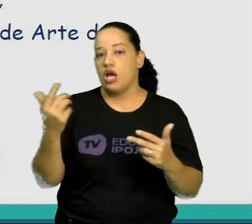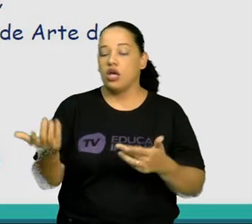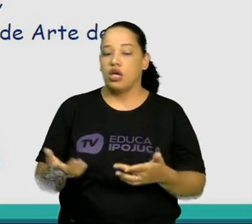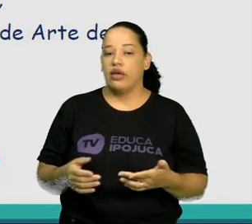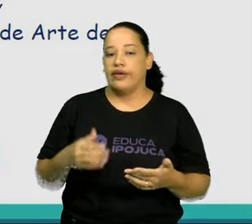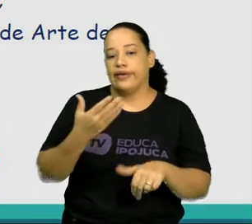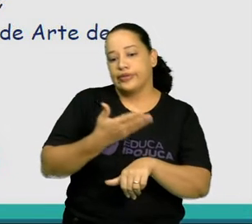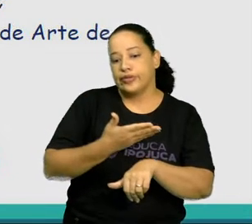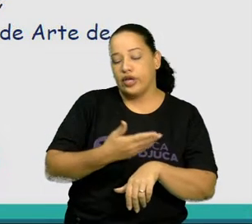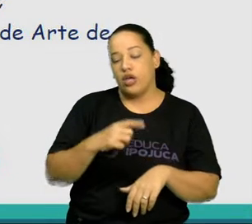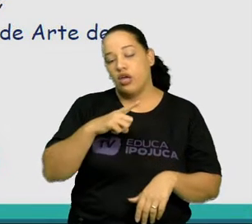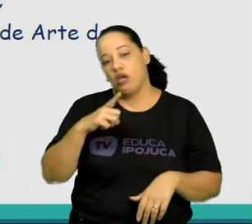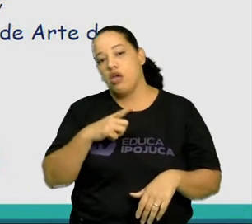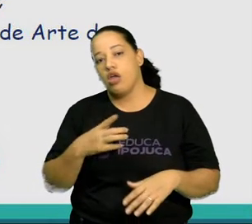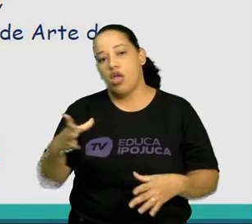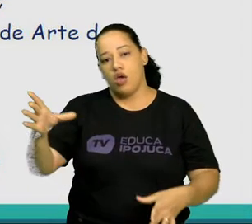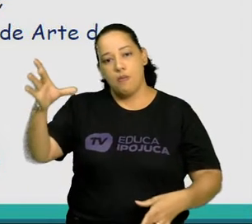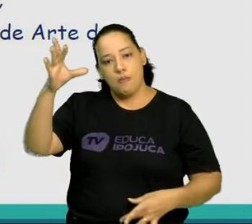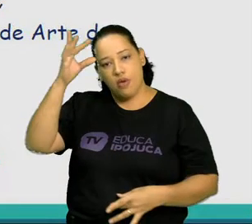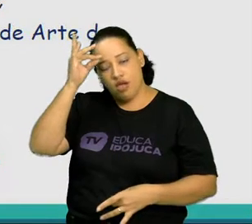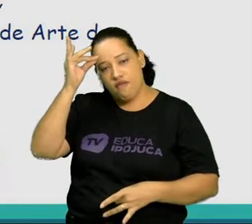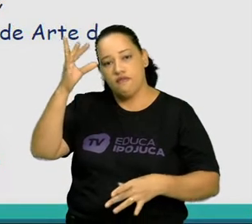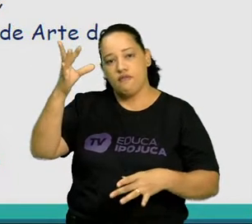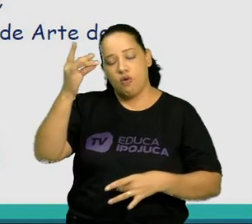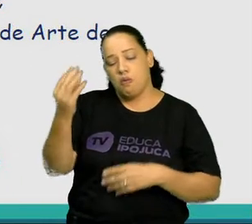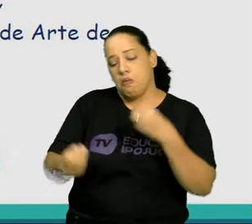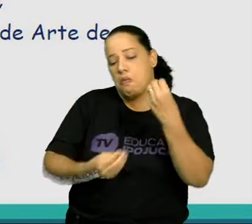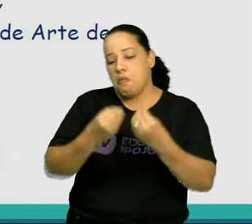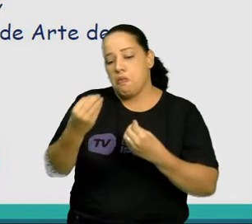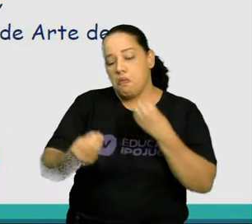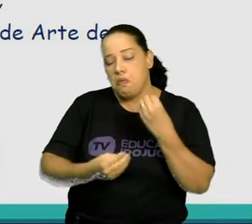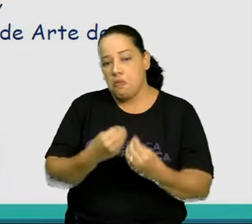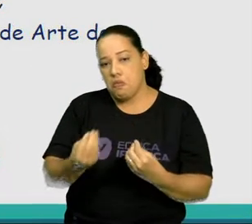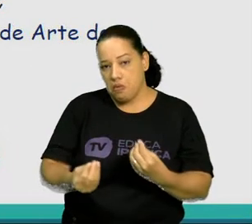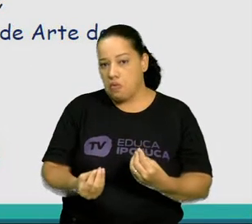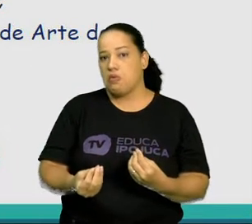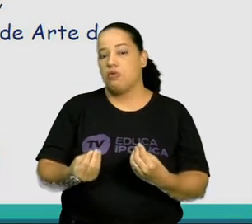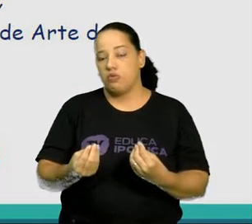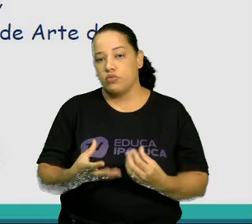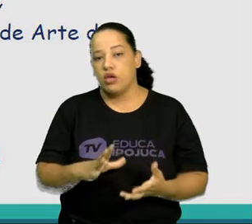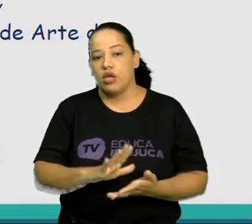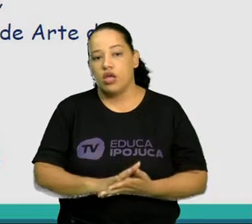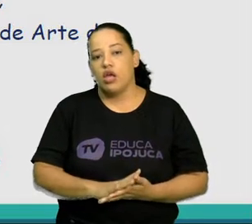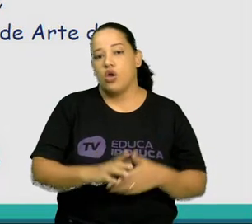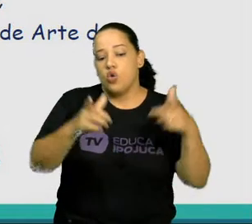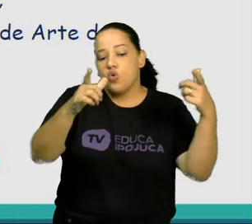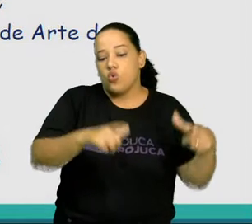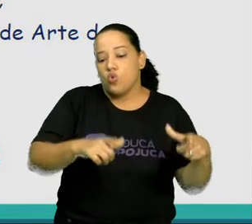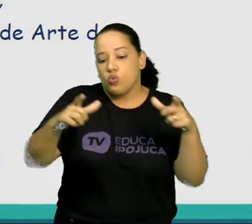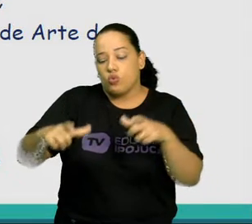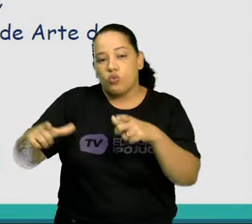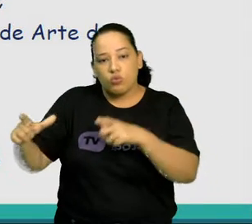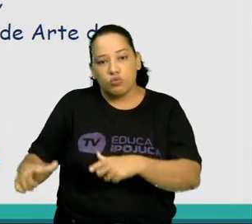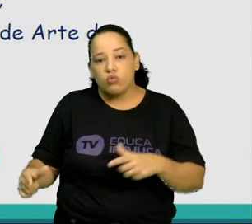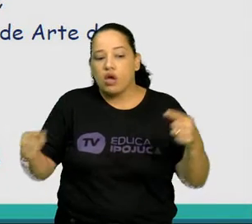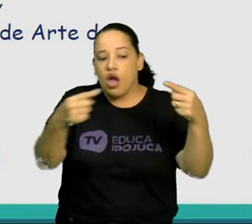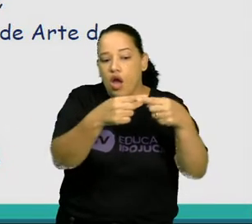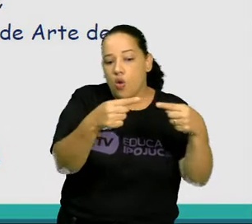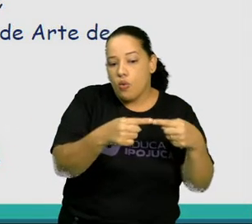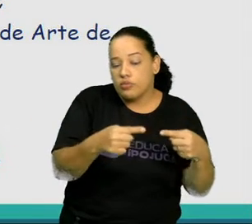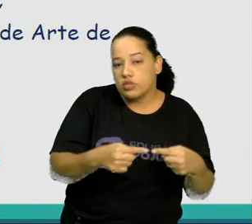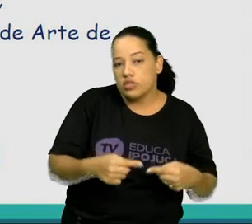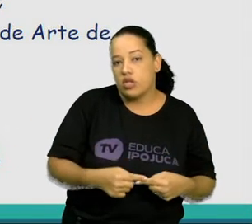interpretação, ambienta a cena em um cenário adequado, cria uma nova